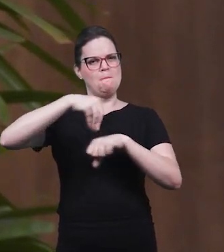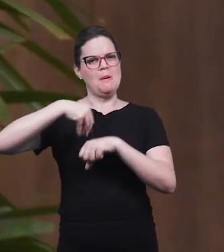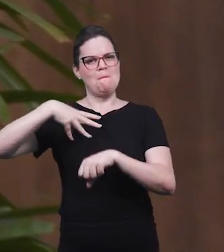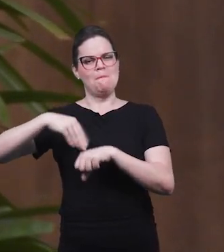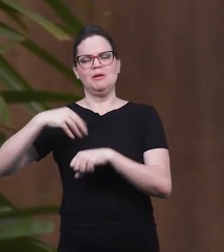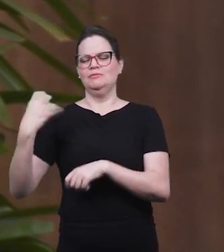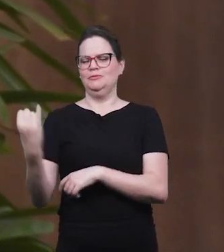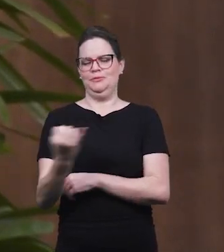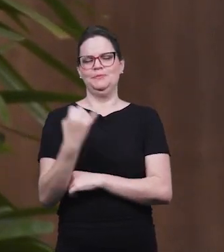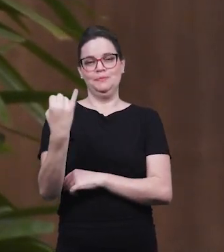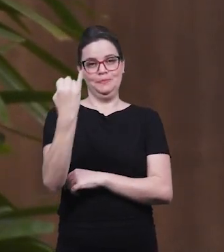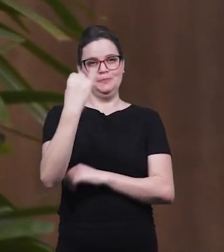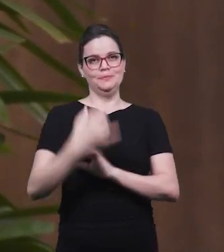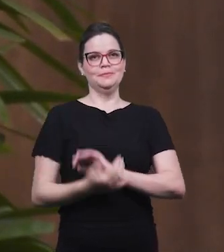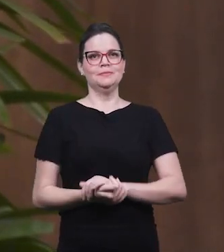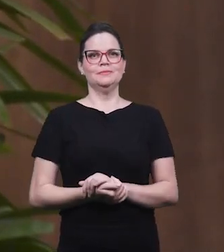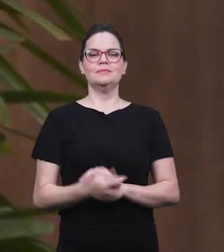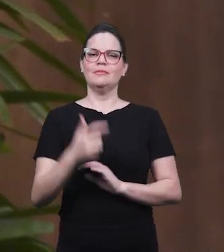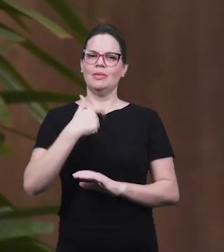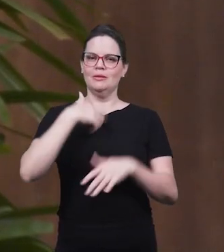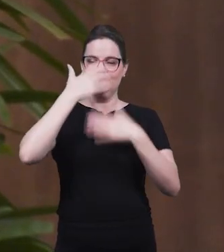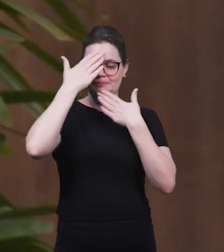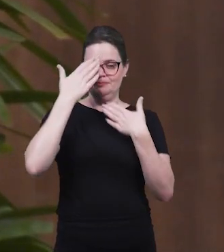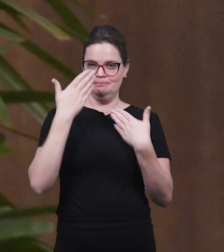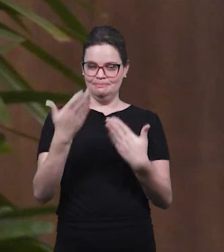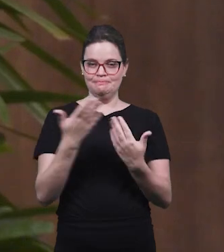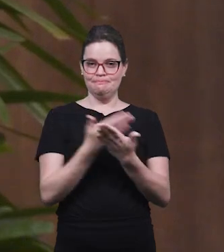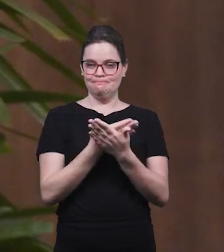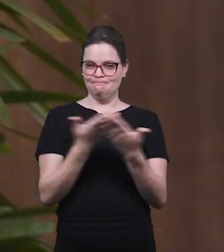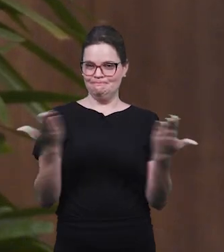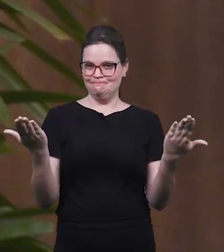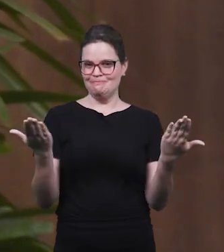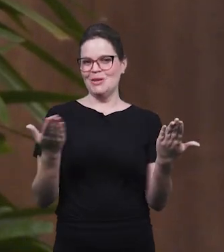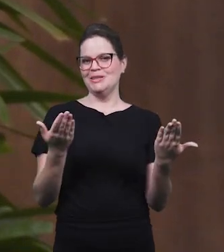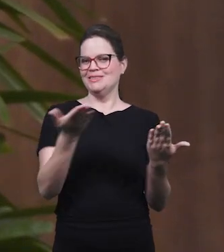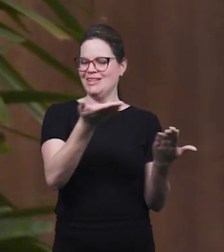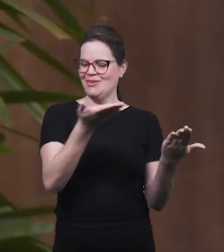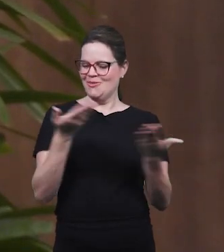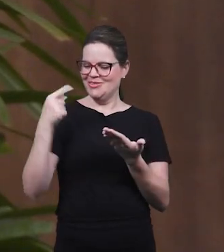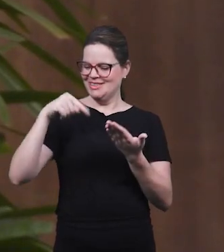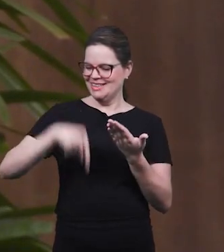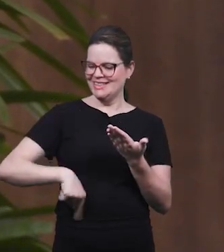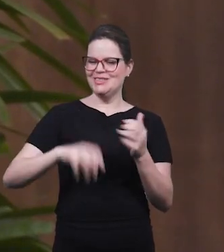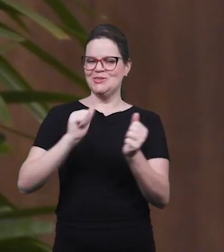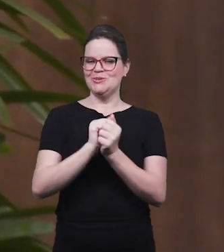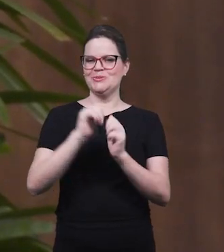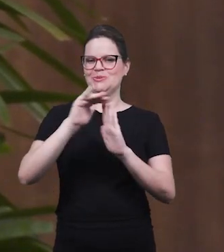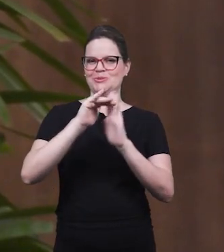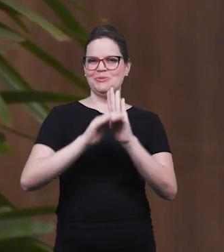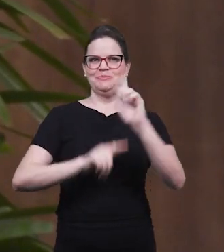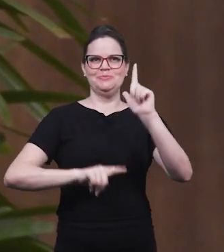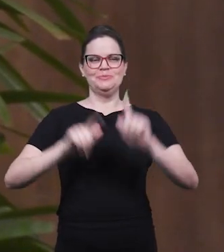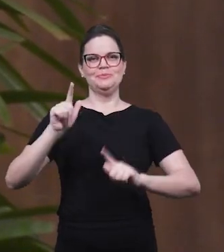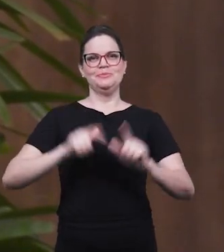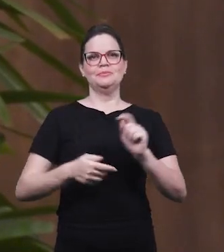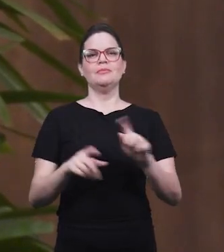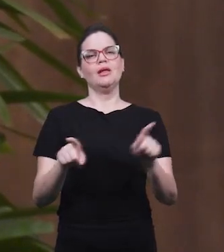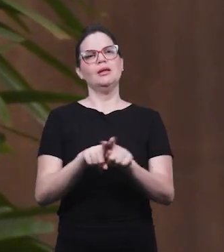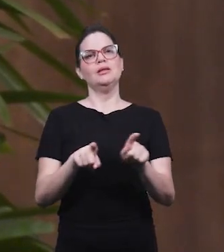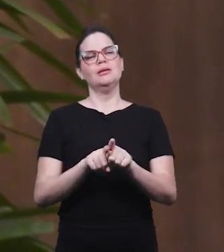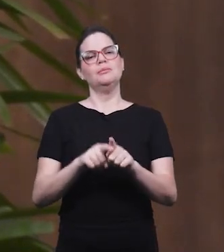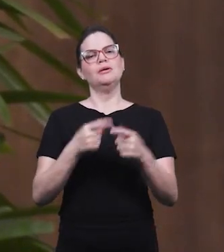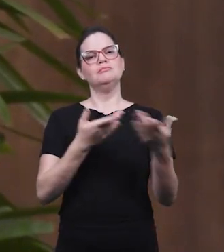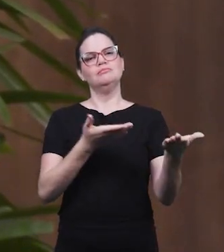essas informações. Eu quero agradecer muito, né, pela sua disponibilidade aqui conosco, e